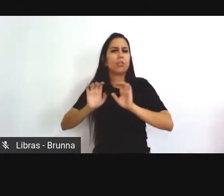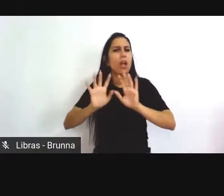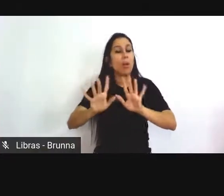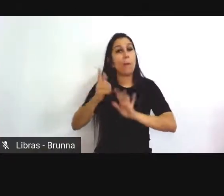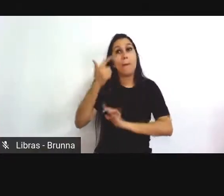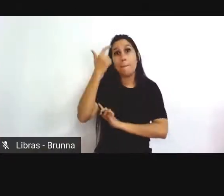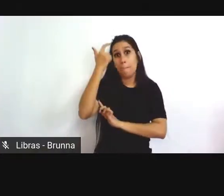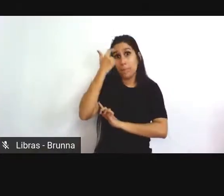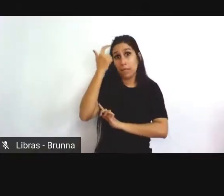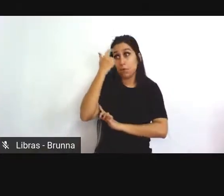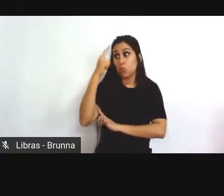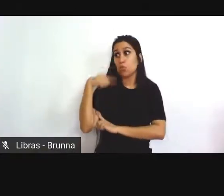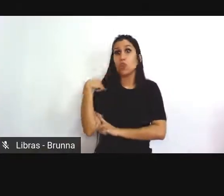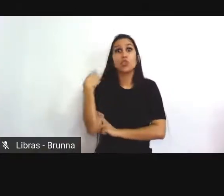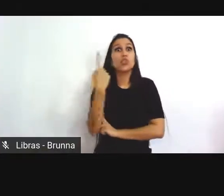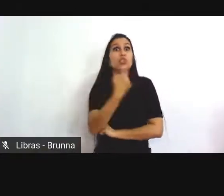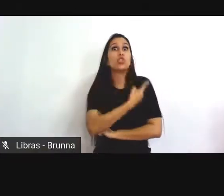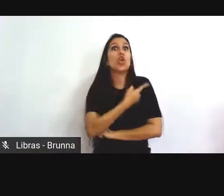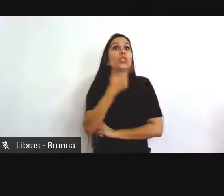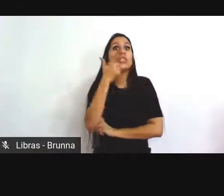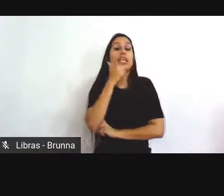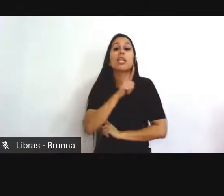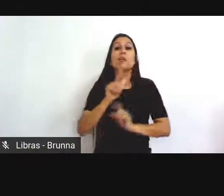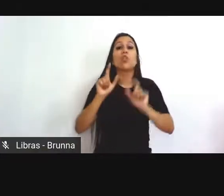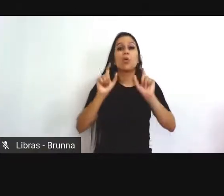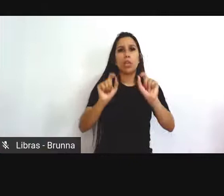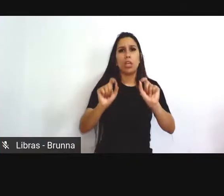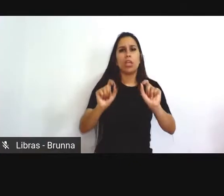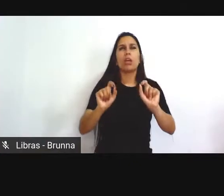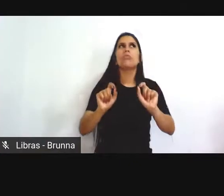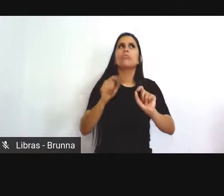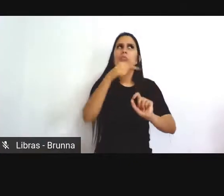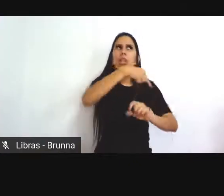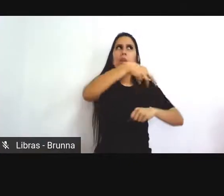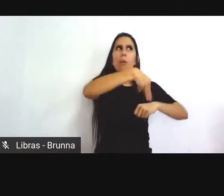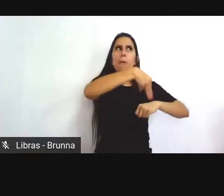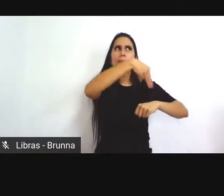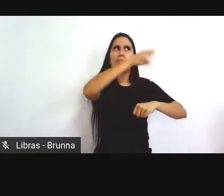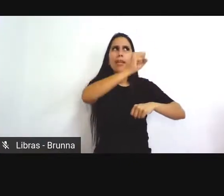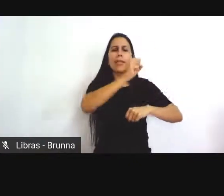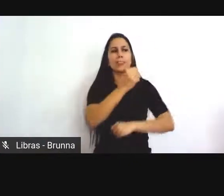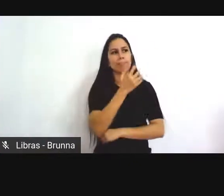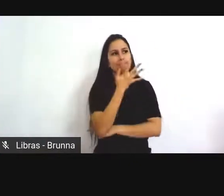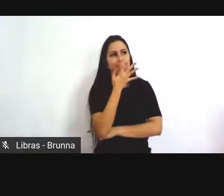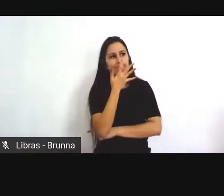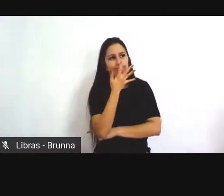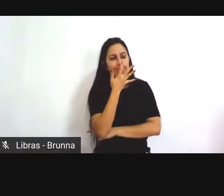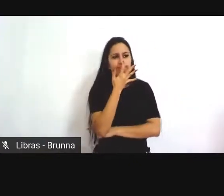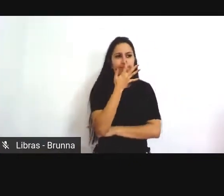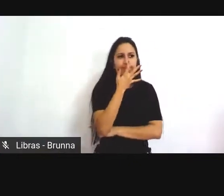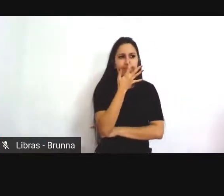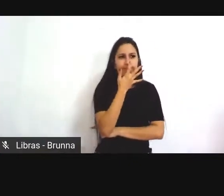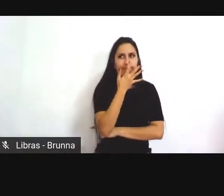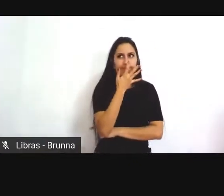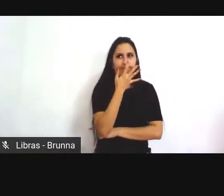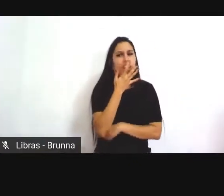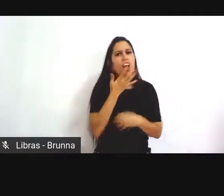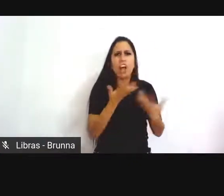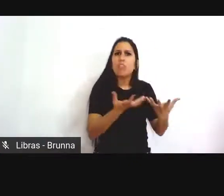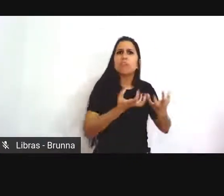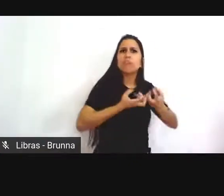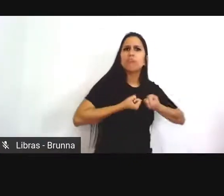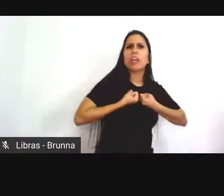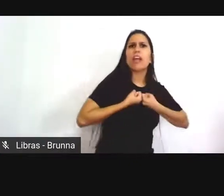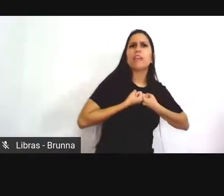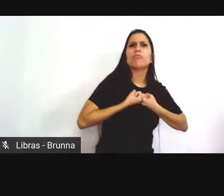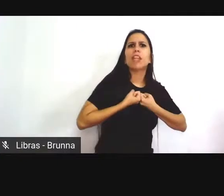que, de fato, o objeto está ali do lado. Então, né, você consegue acesso aos dados e você